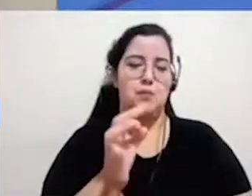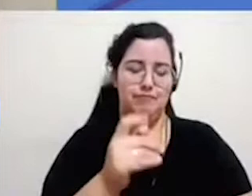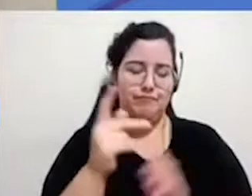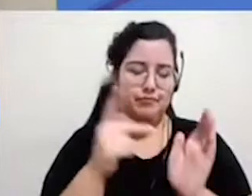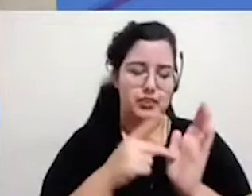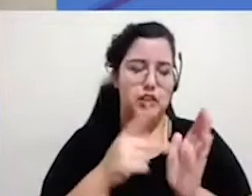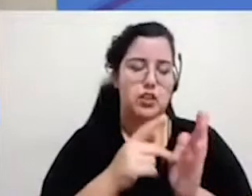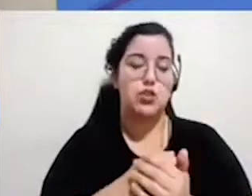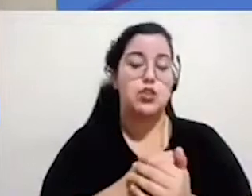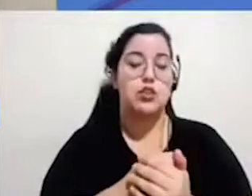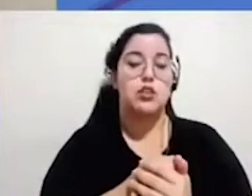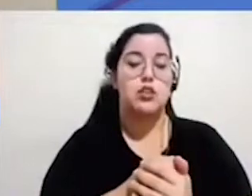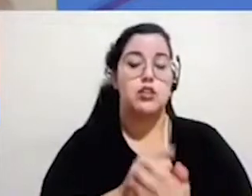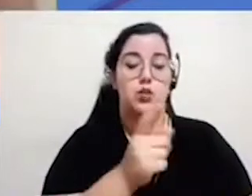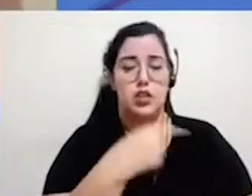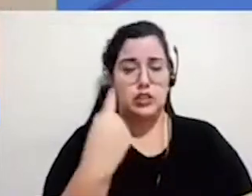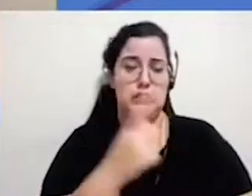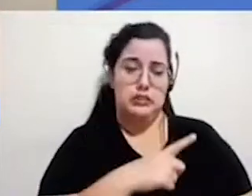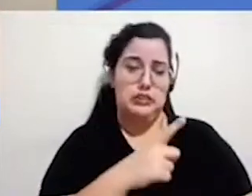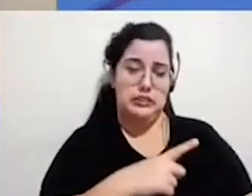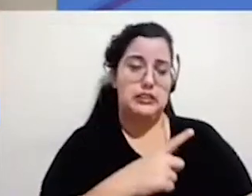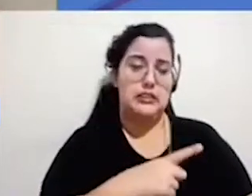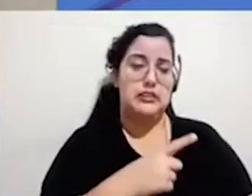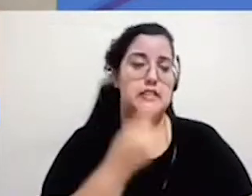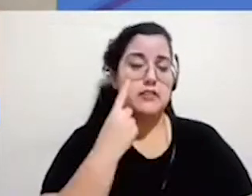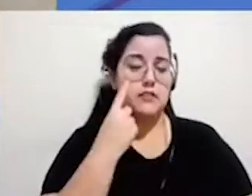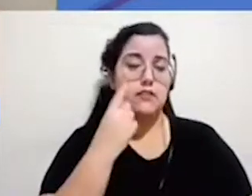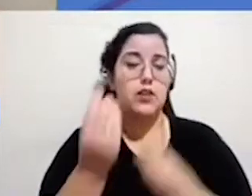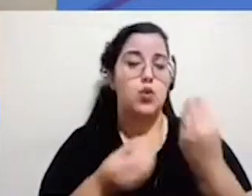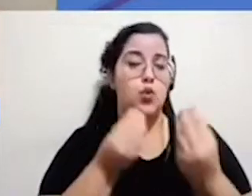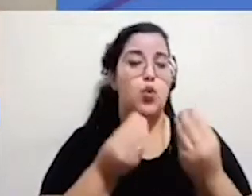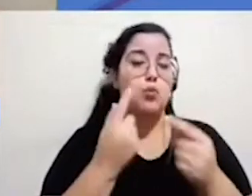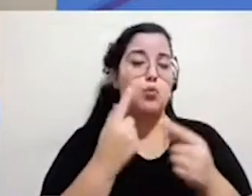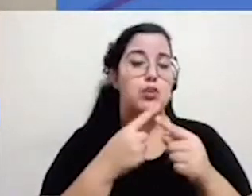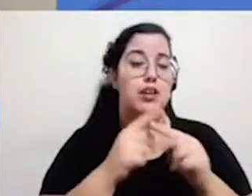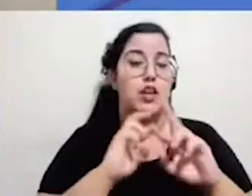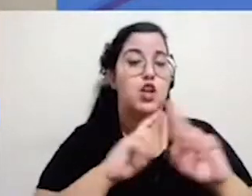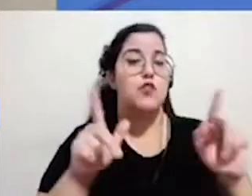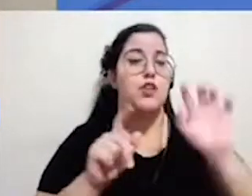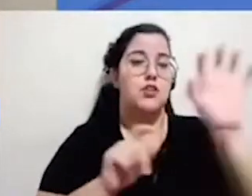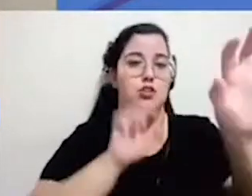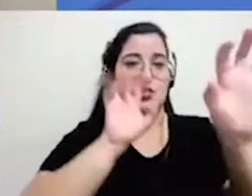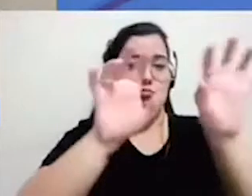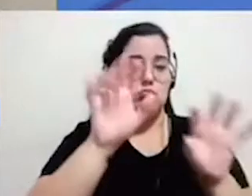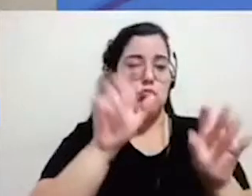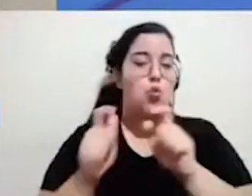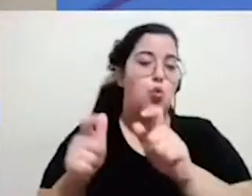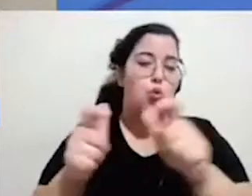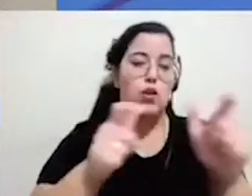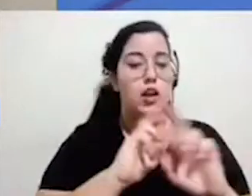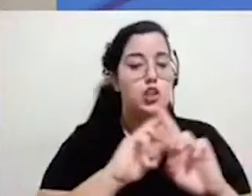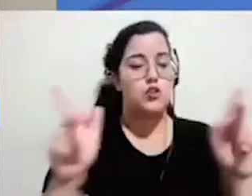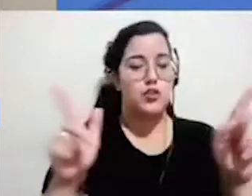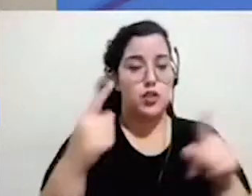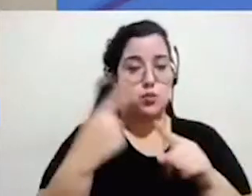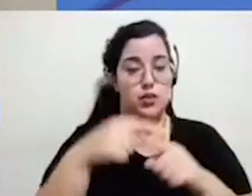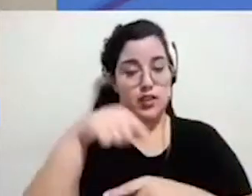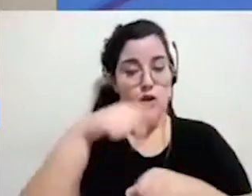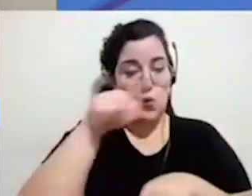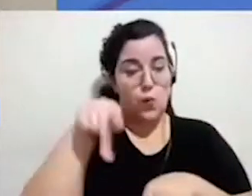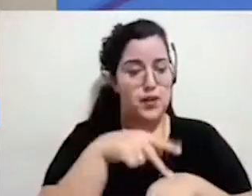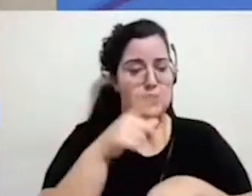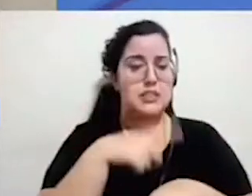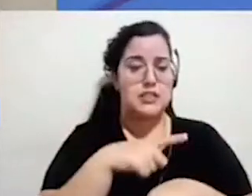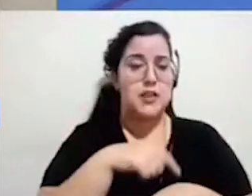A gente tem um fim de bônus demográfico, né? Onde nós ainda somos um país com mais jovens